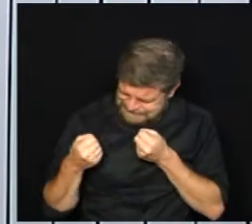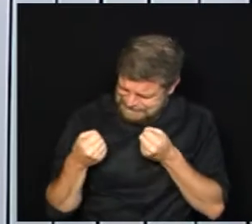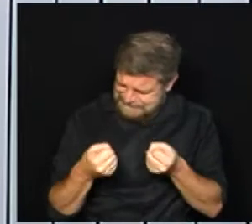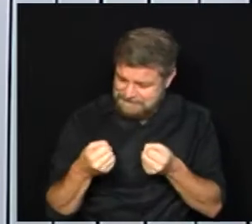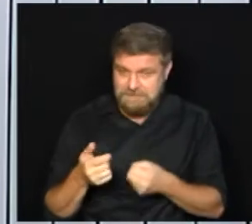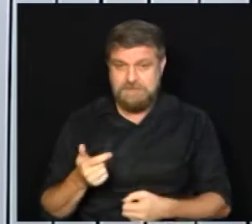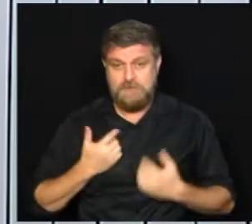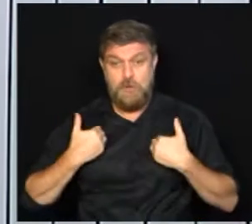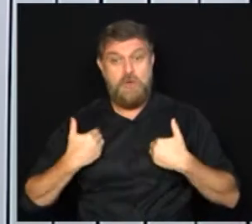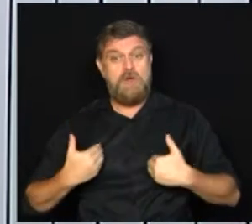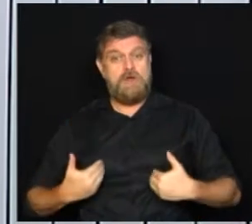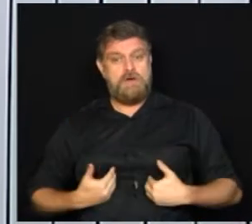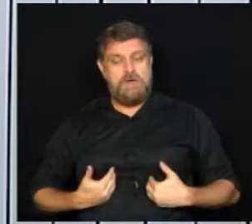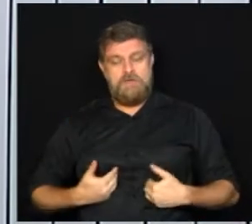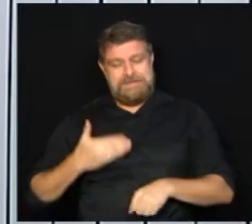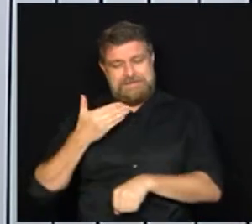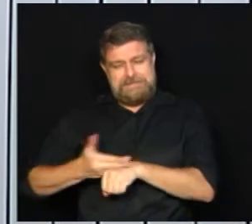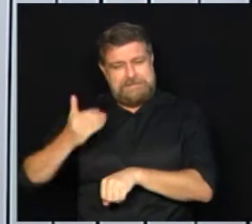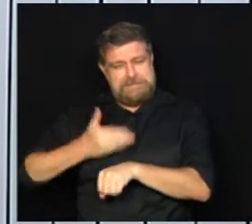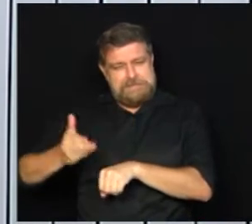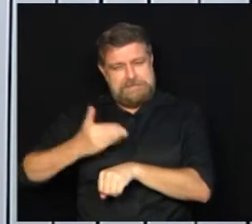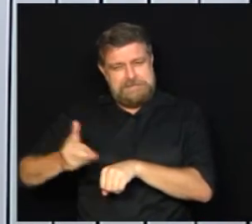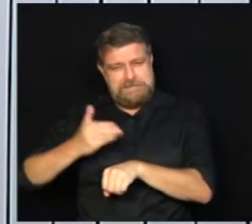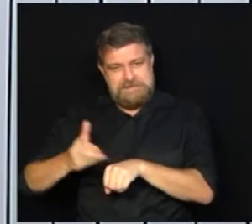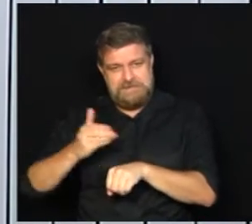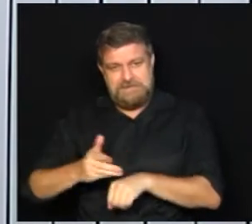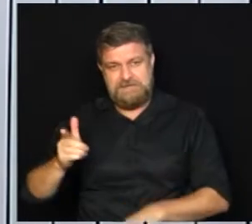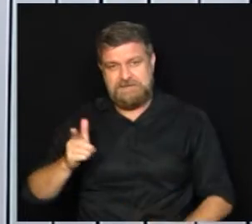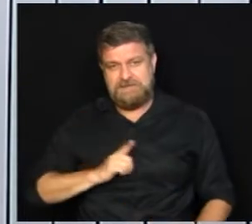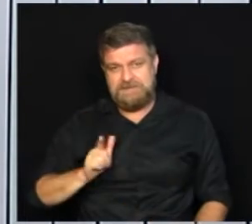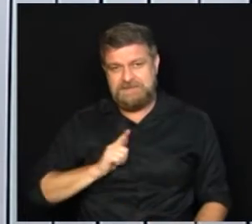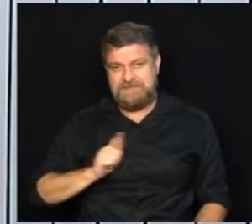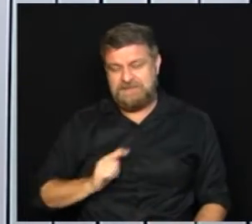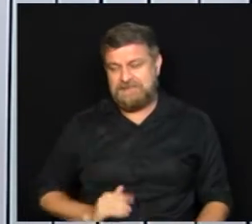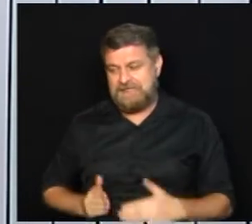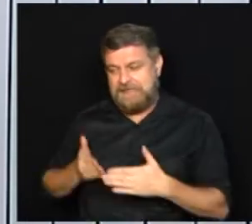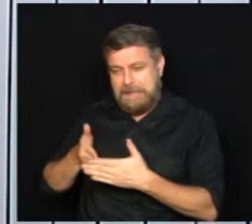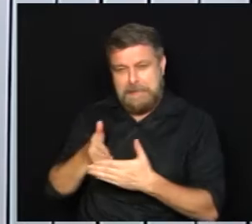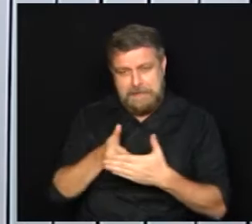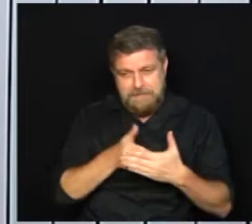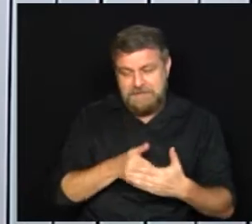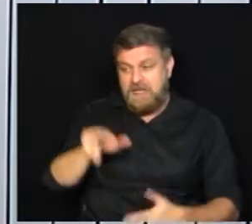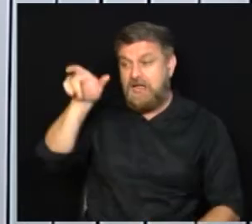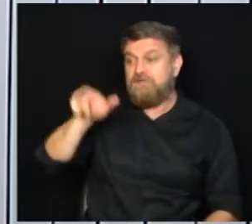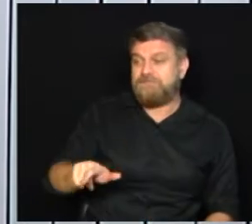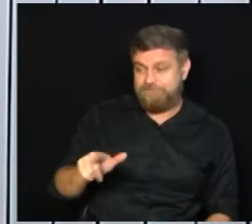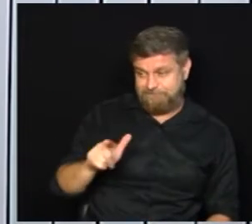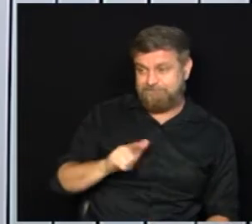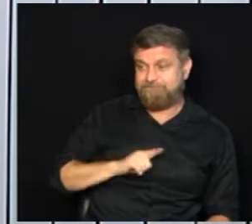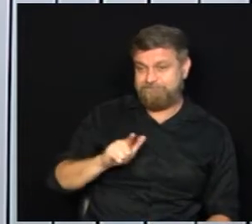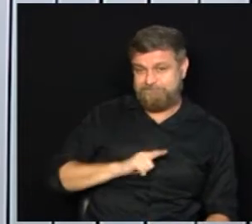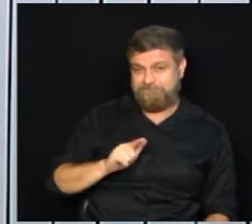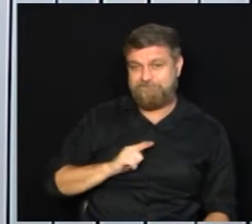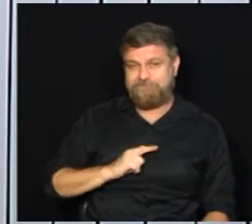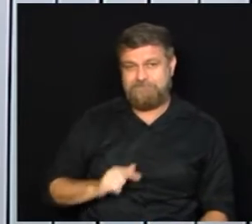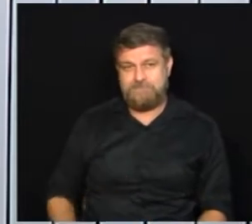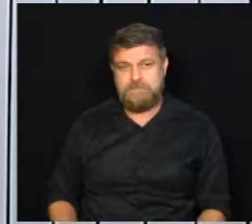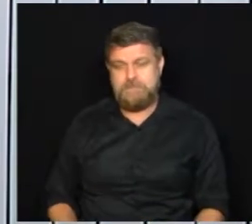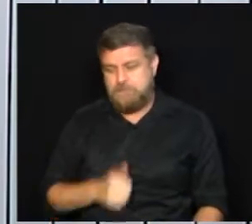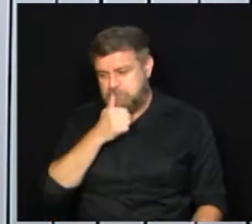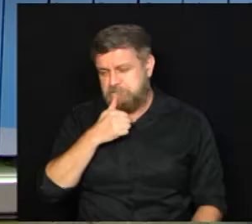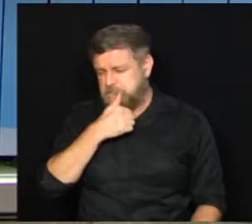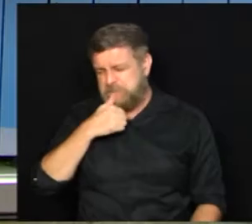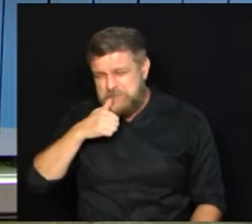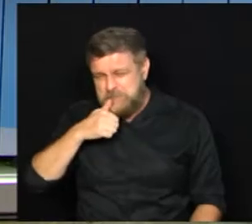para o corpo, né? Não chega a ser muito saudável pelas restrições que você tem que fazer se você quiser ser um atleta